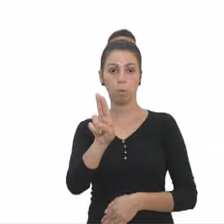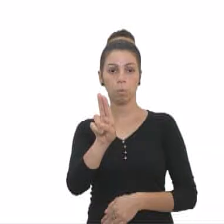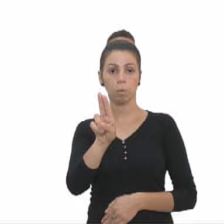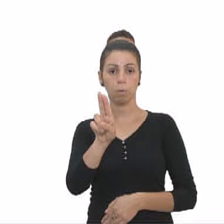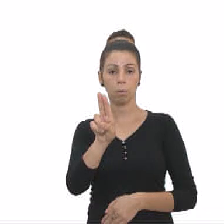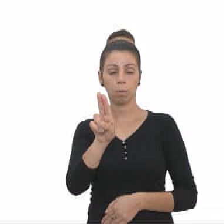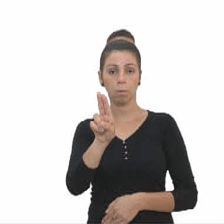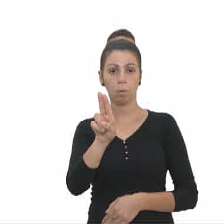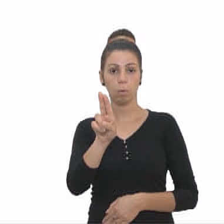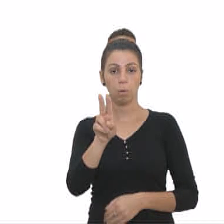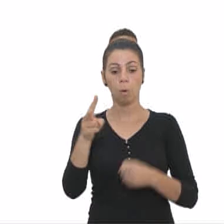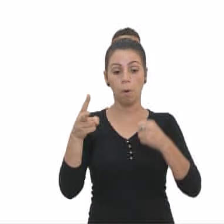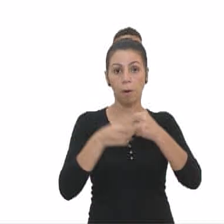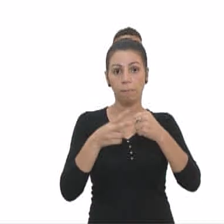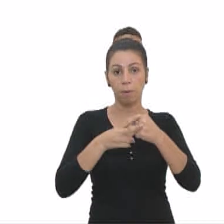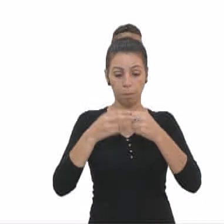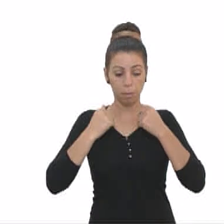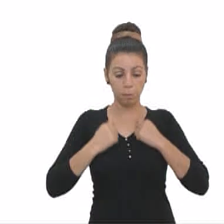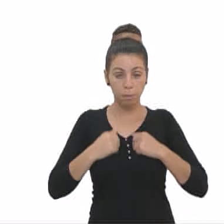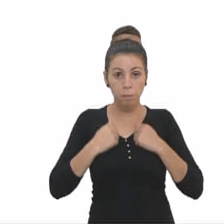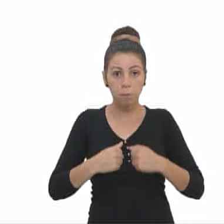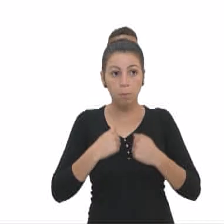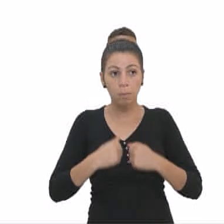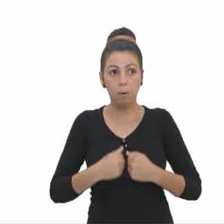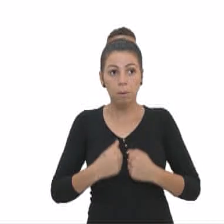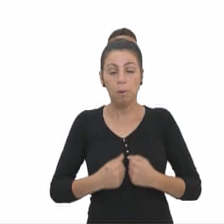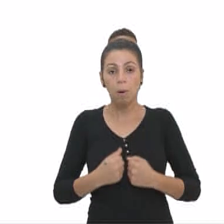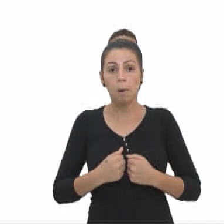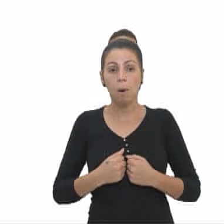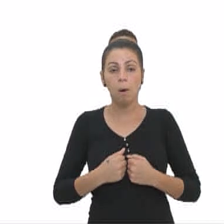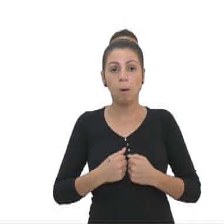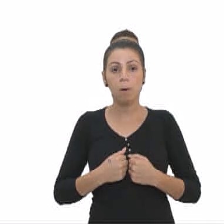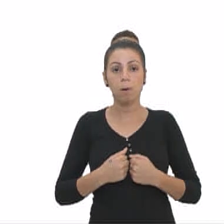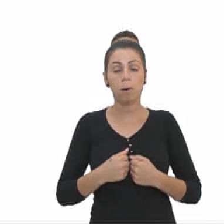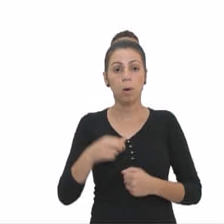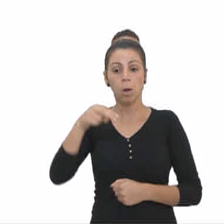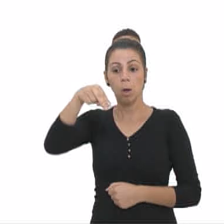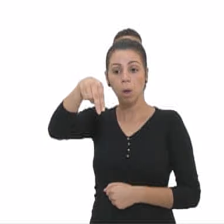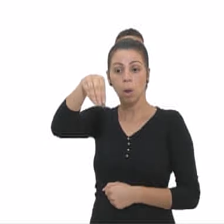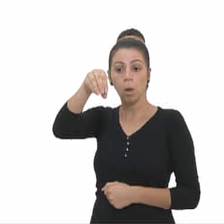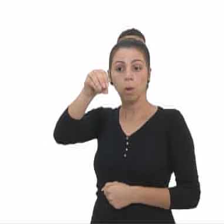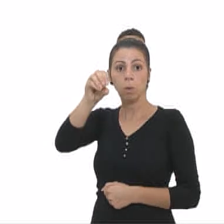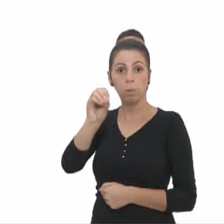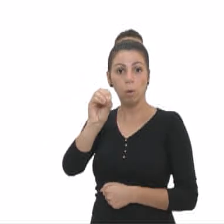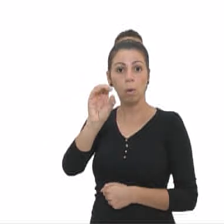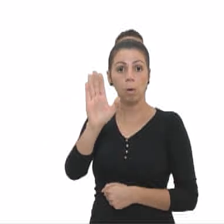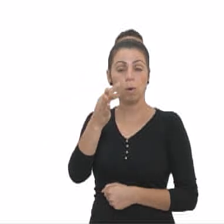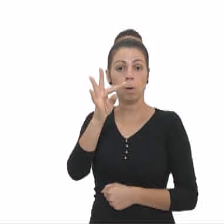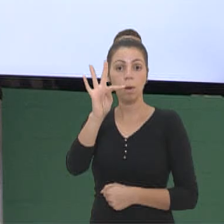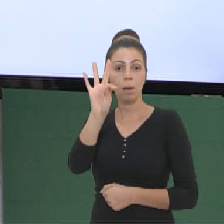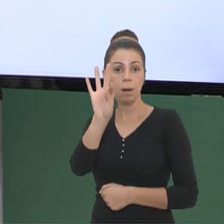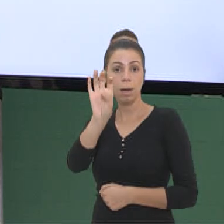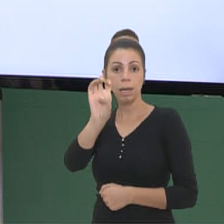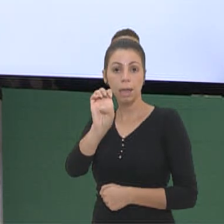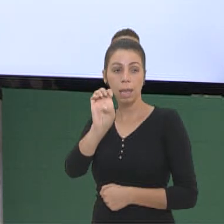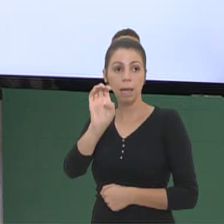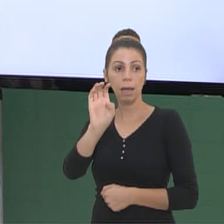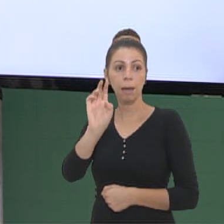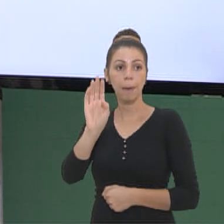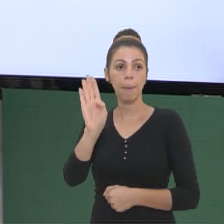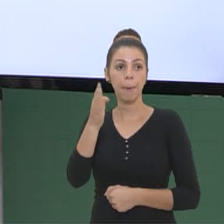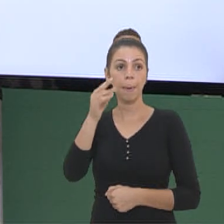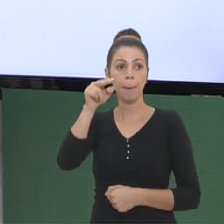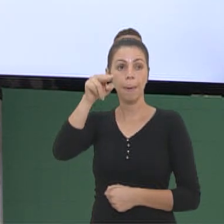banhar-se, no te banhes. Observem aqui que ele segue a regra de